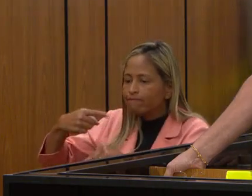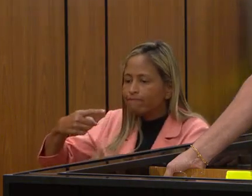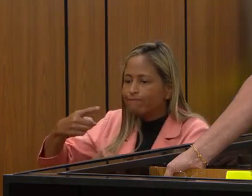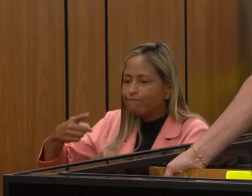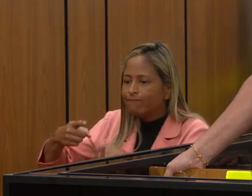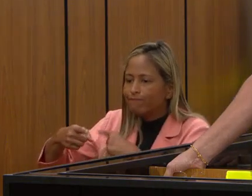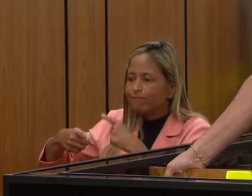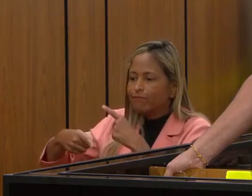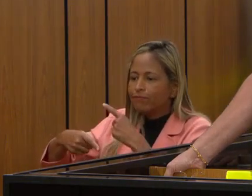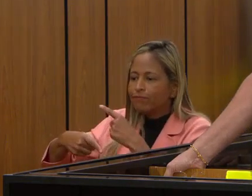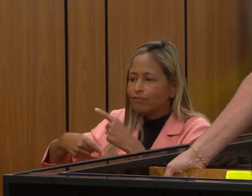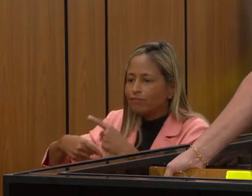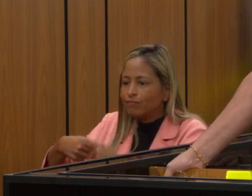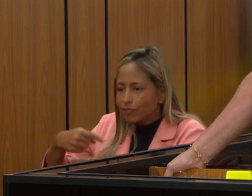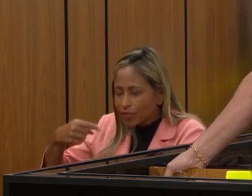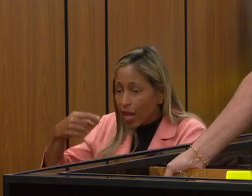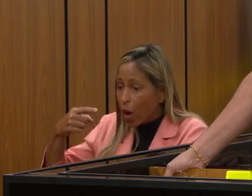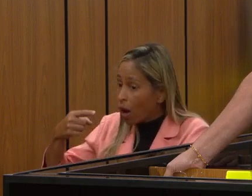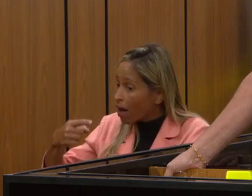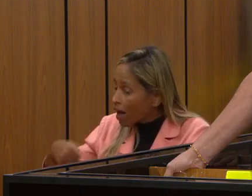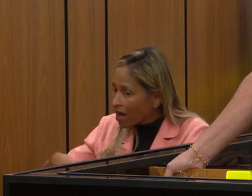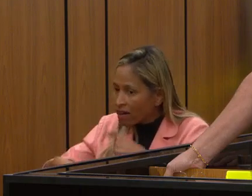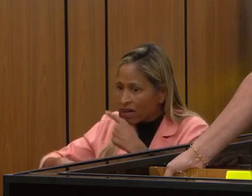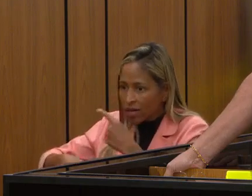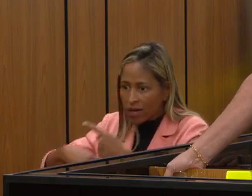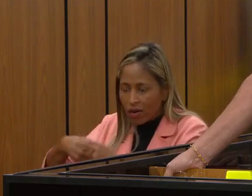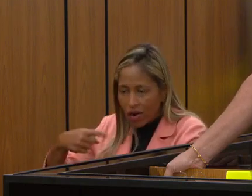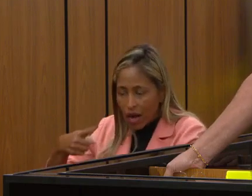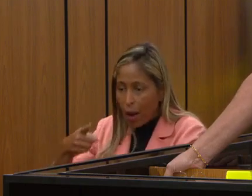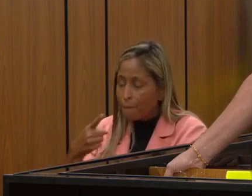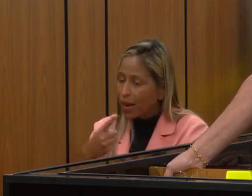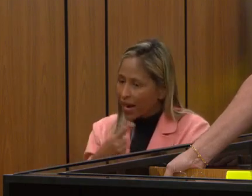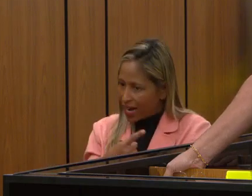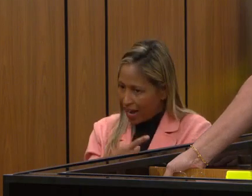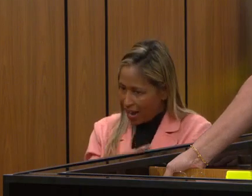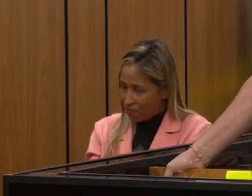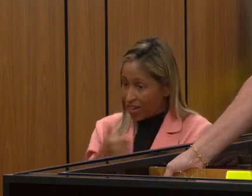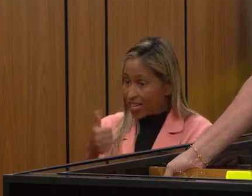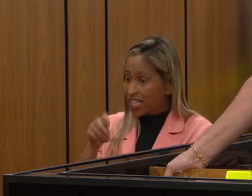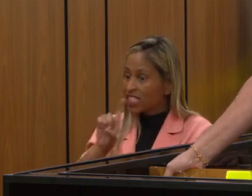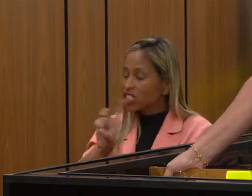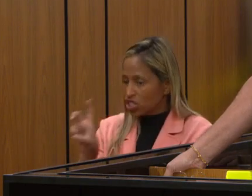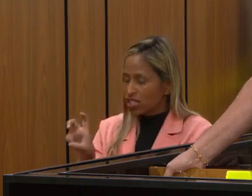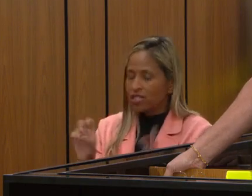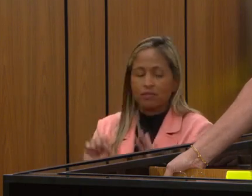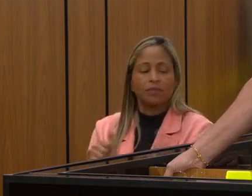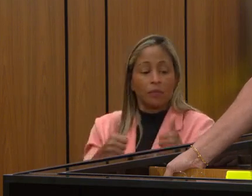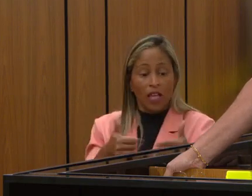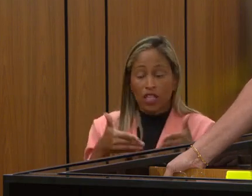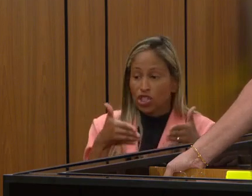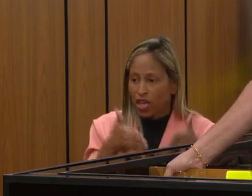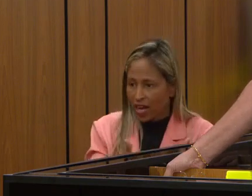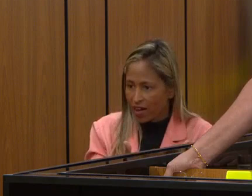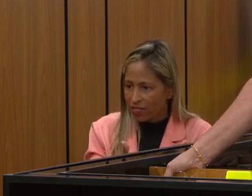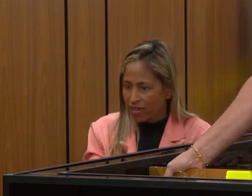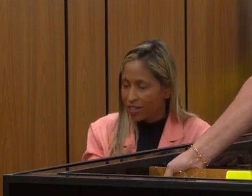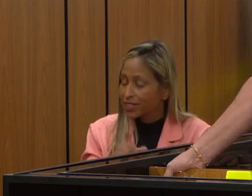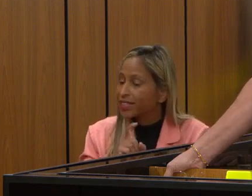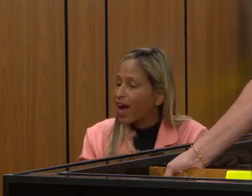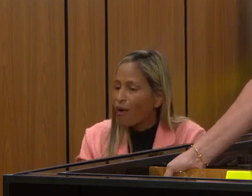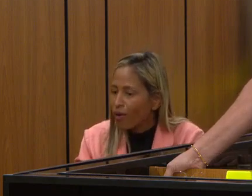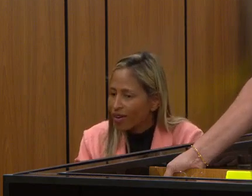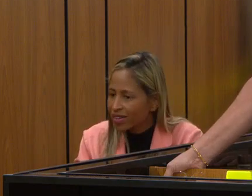ou seja marcava com 15 dias se chegava para ser atendido com 15 dias eles